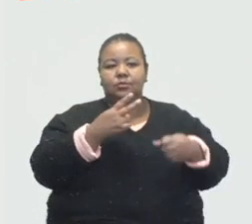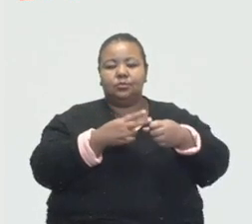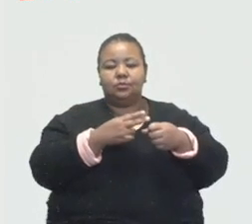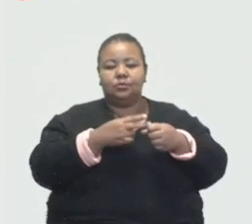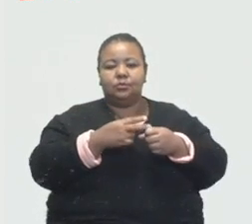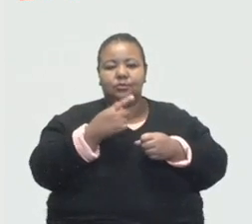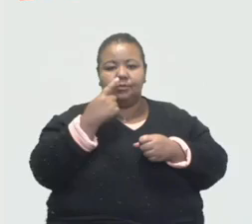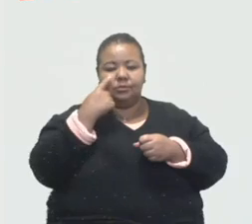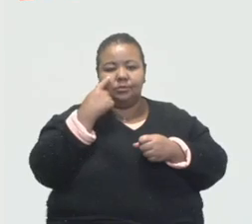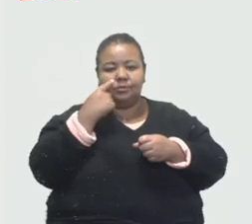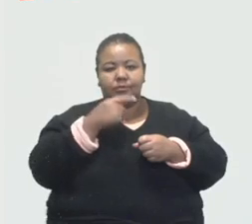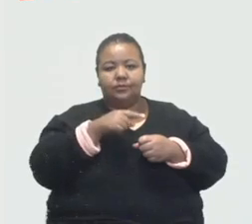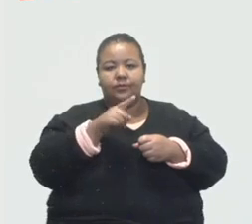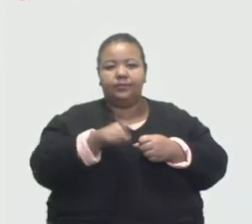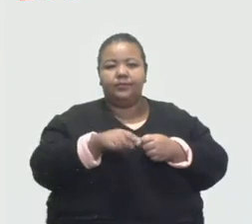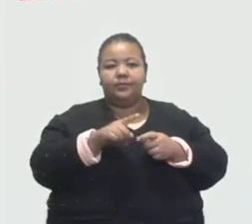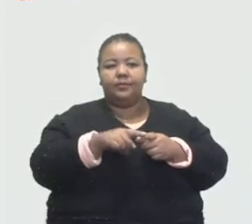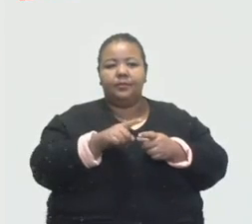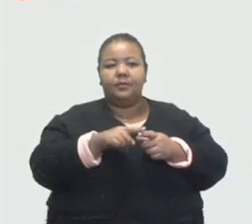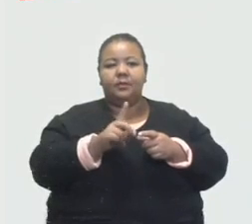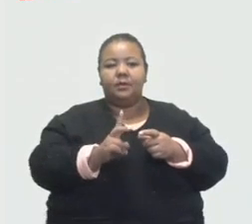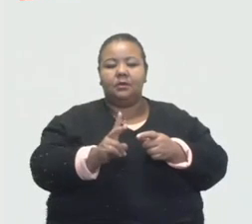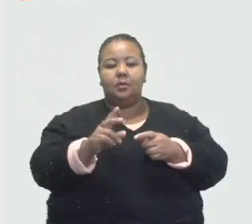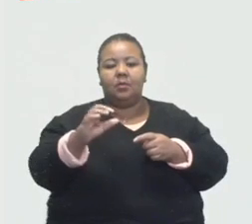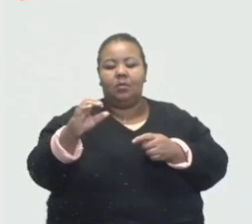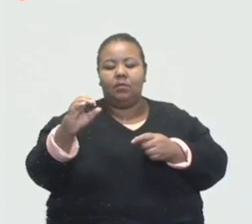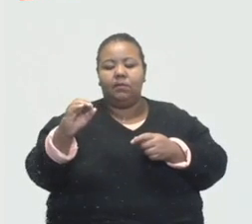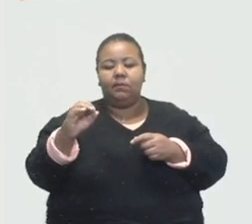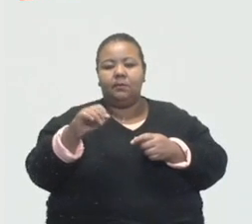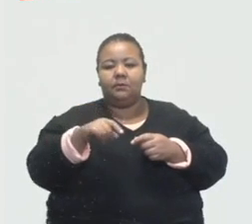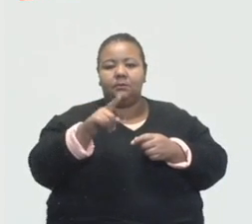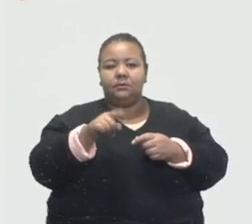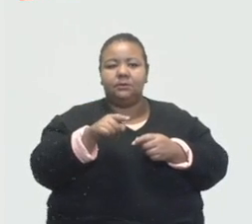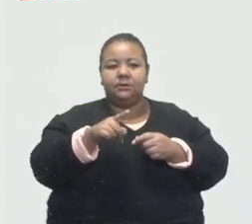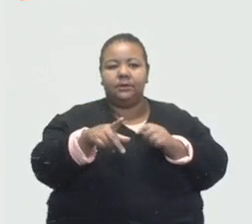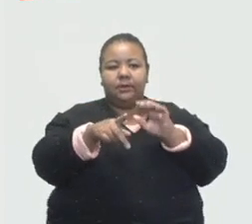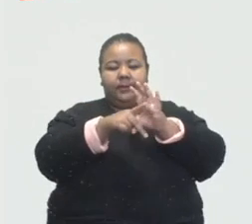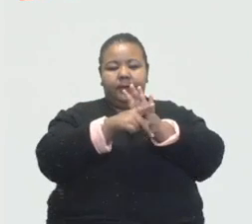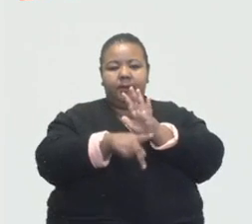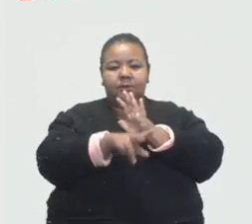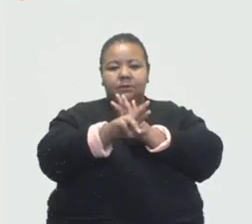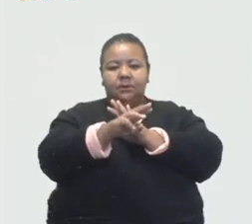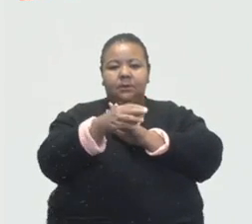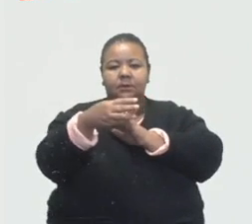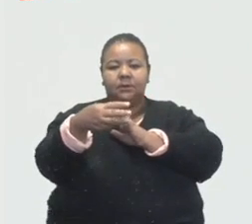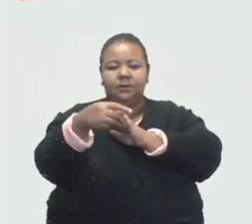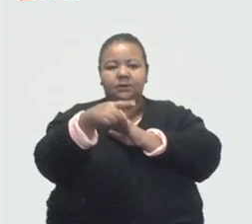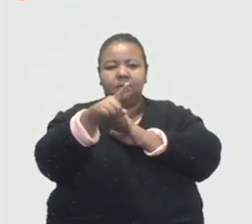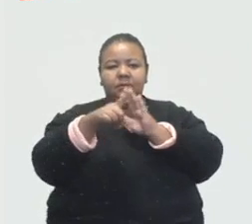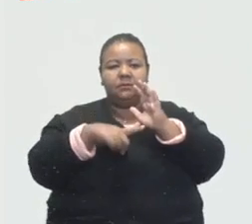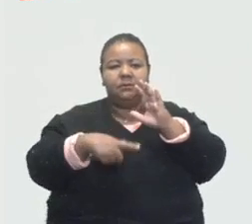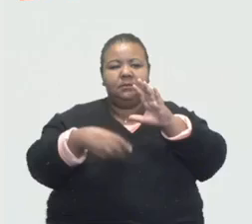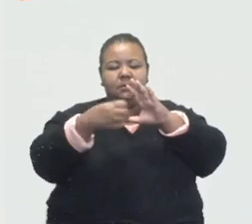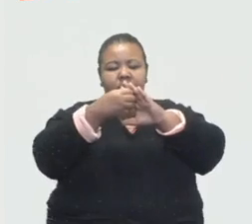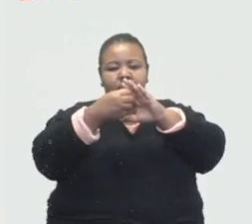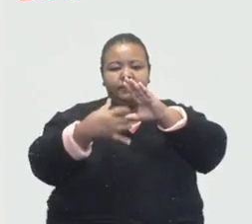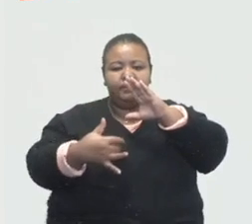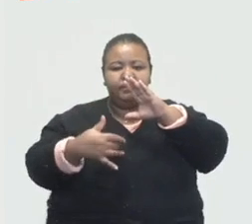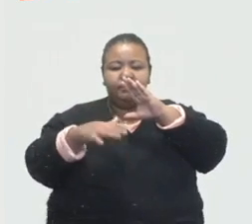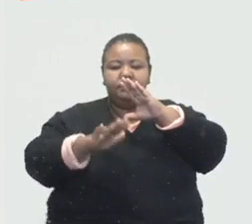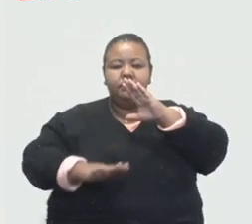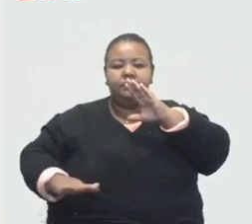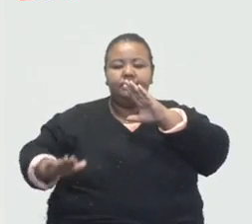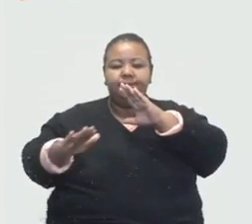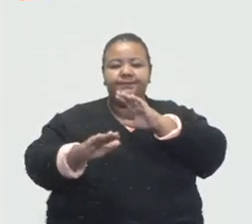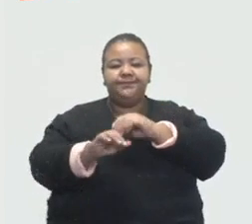aqui ó, o elemento ele é fixo, ele sempre vai ser 0. Nós temos que ele, se ele pertence ao R3, ele tem essa característica aqui de forma genérica,